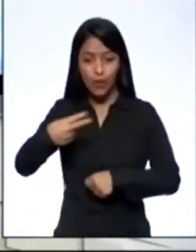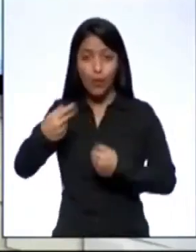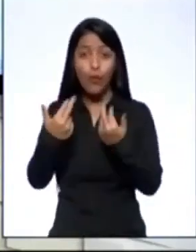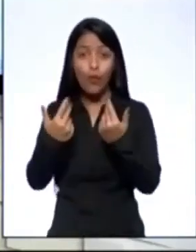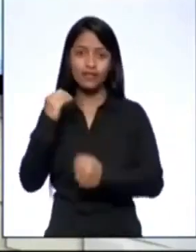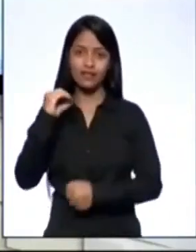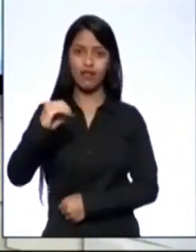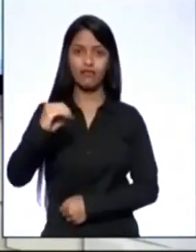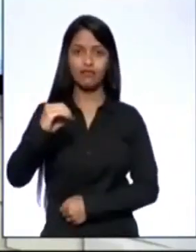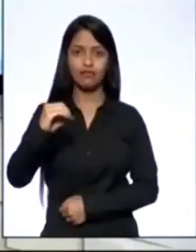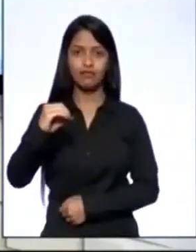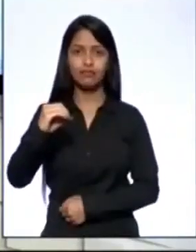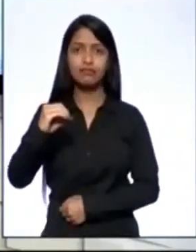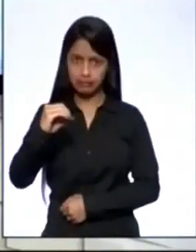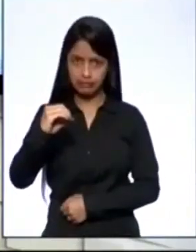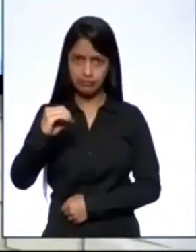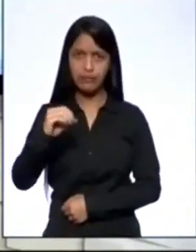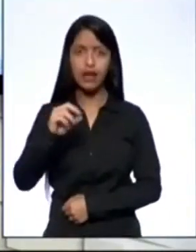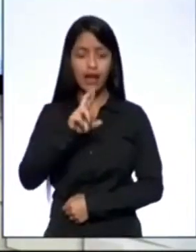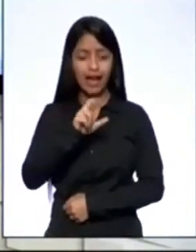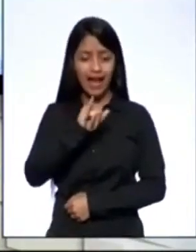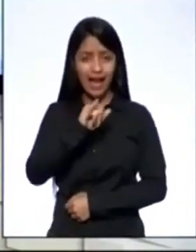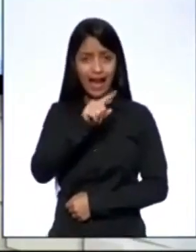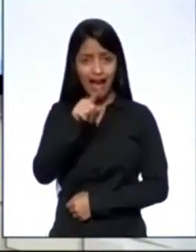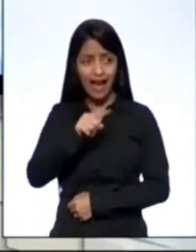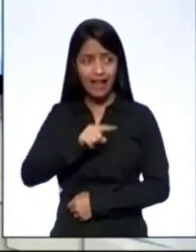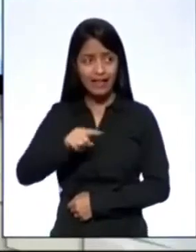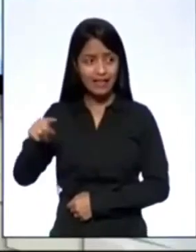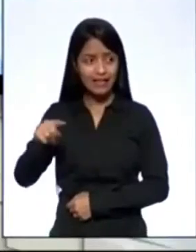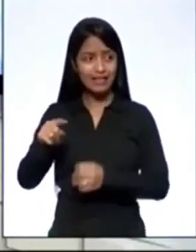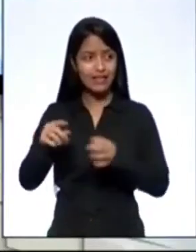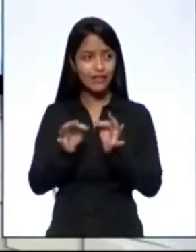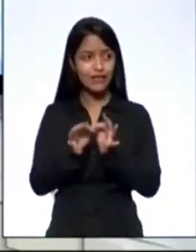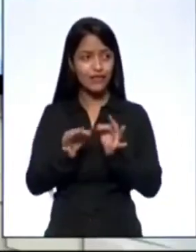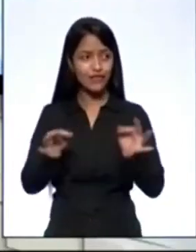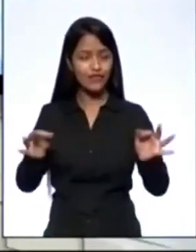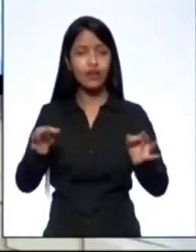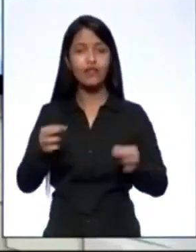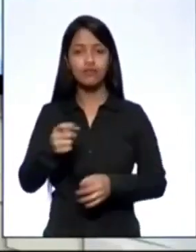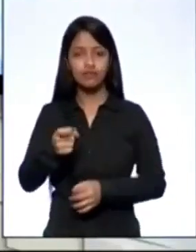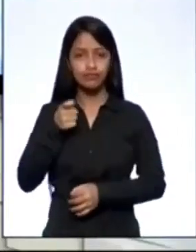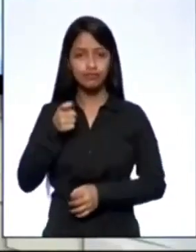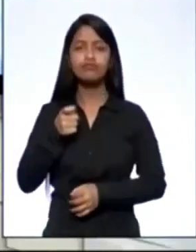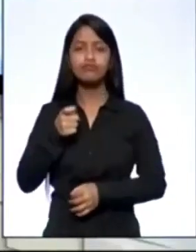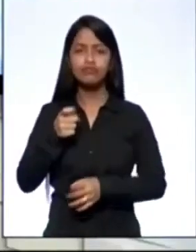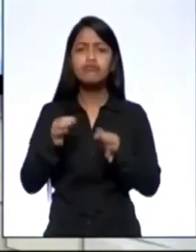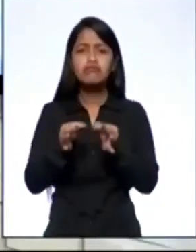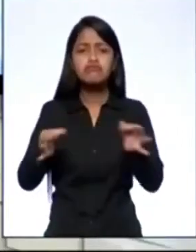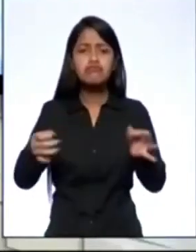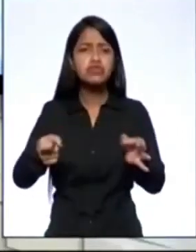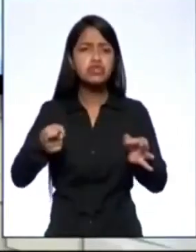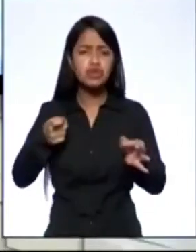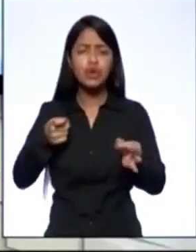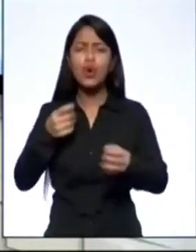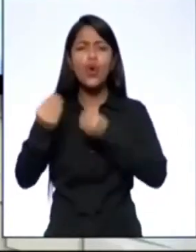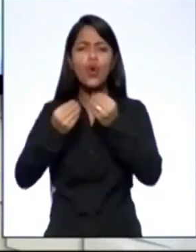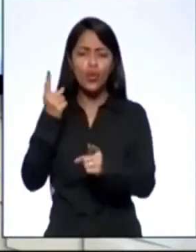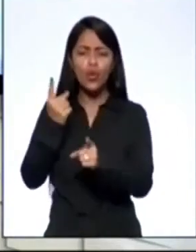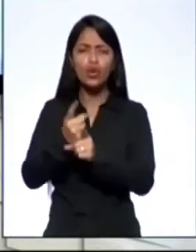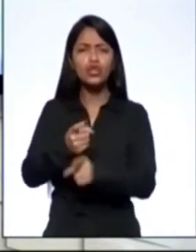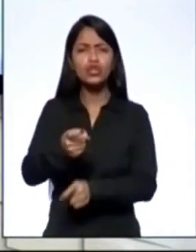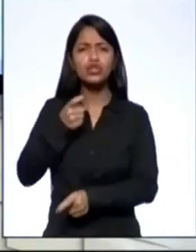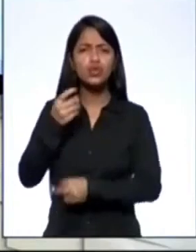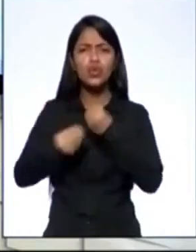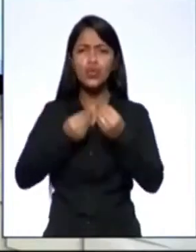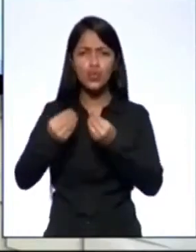Raissa de corta no x-rays onde corta no chances como é que faz para achar raiz igual a